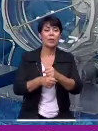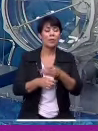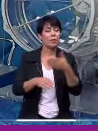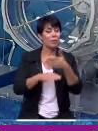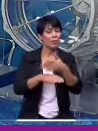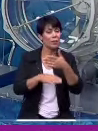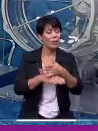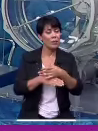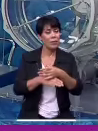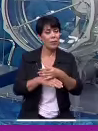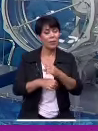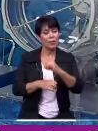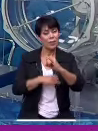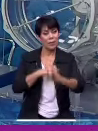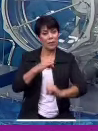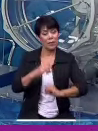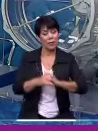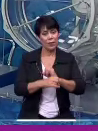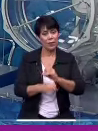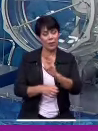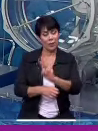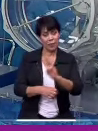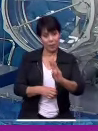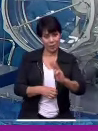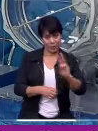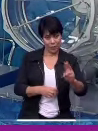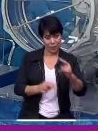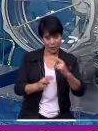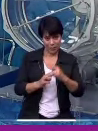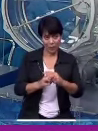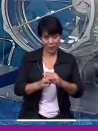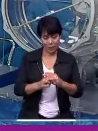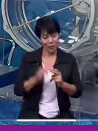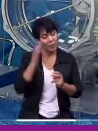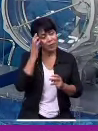acessando loterias.caixa.gov.br.